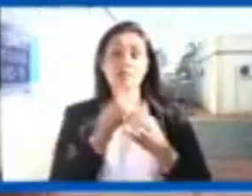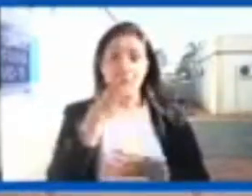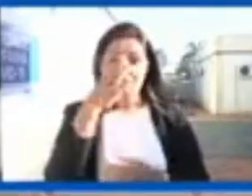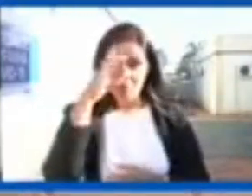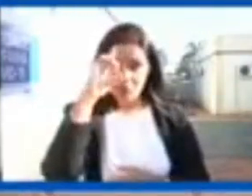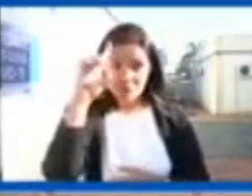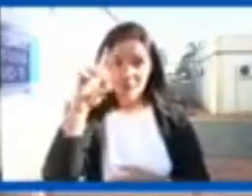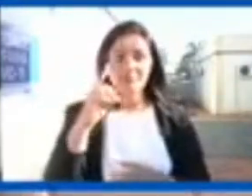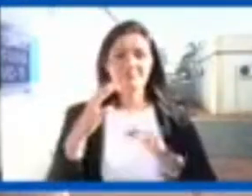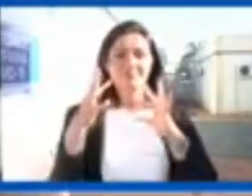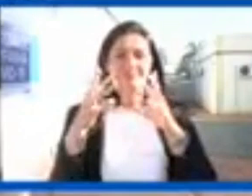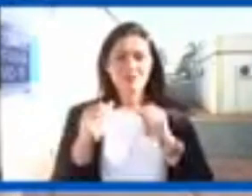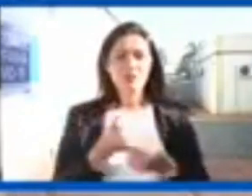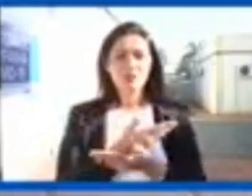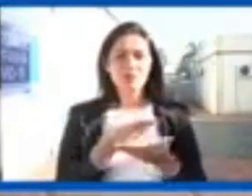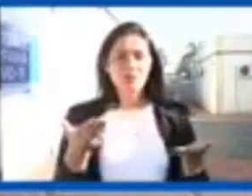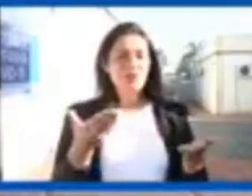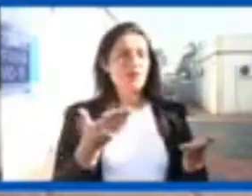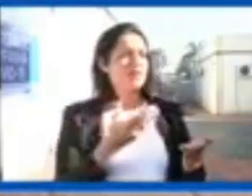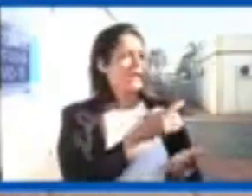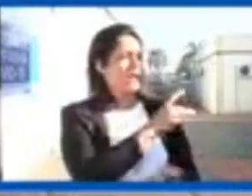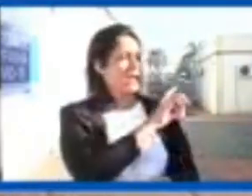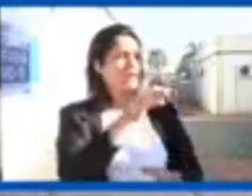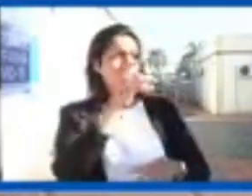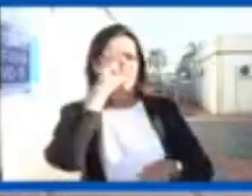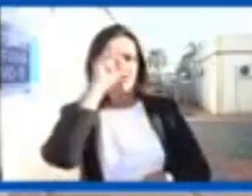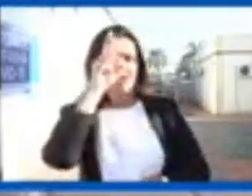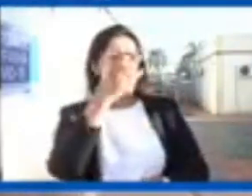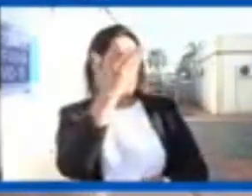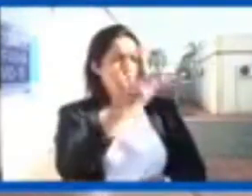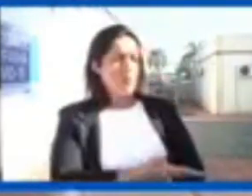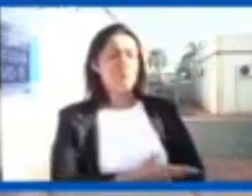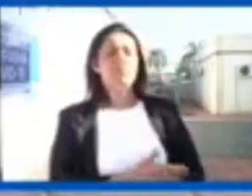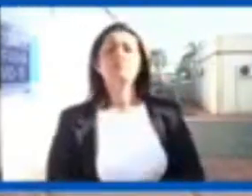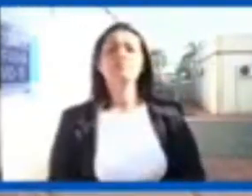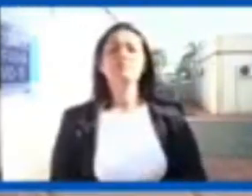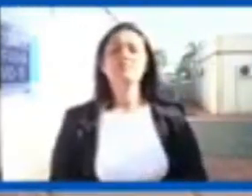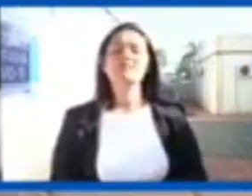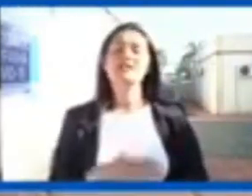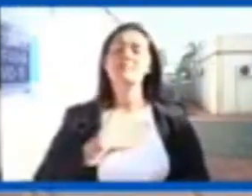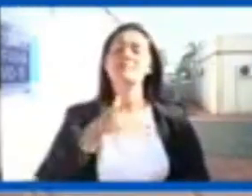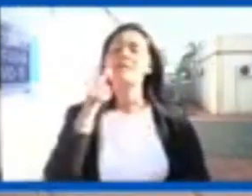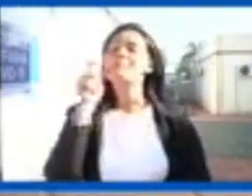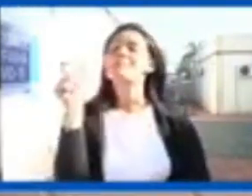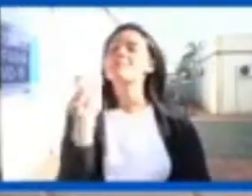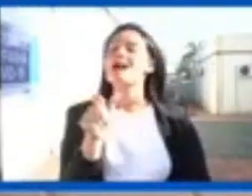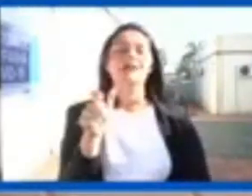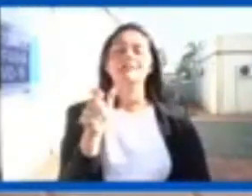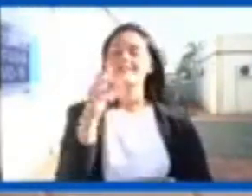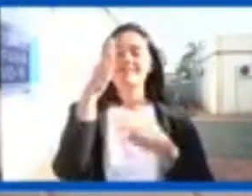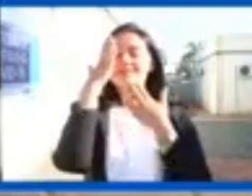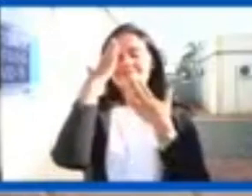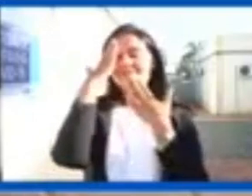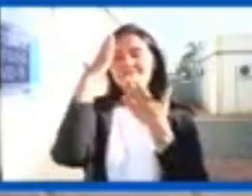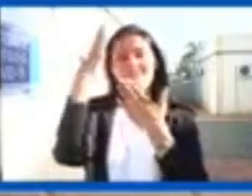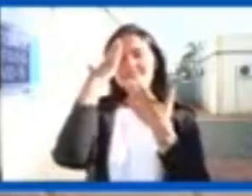dia a todos e a todas as autoridades presentes a minha palavra é gratidão gratidão